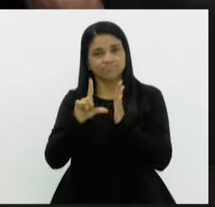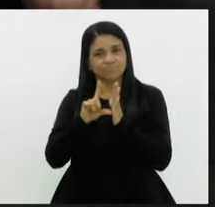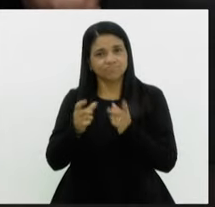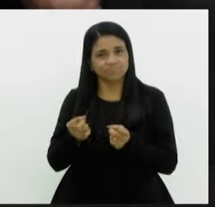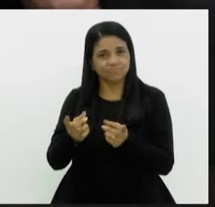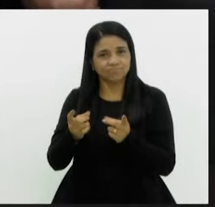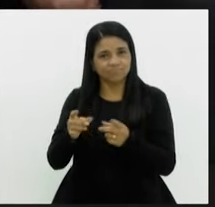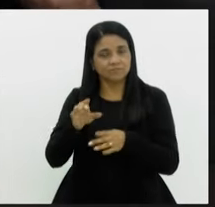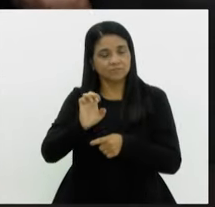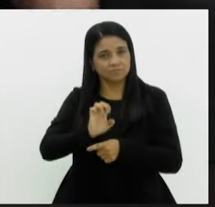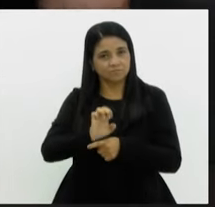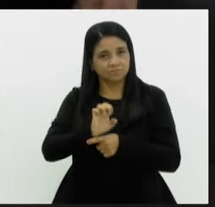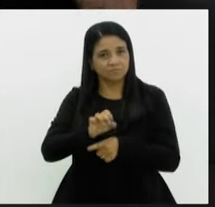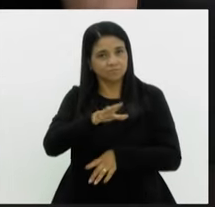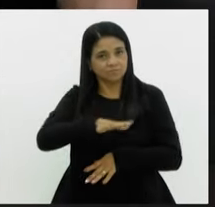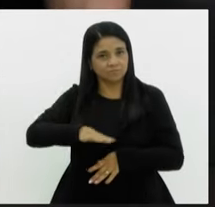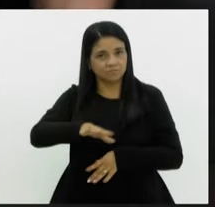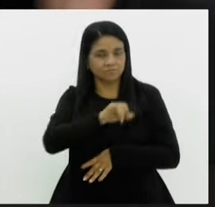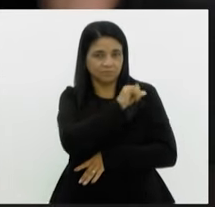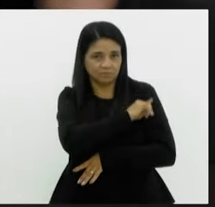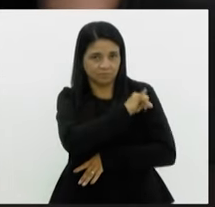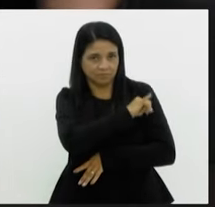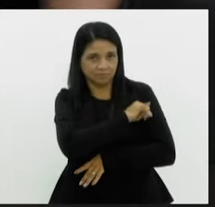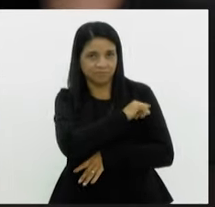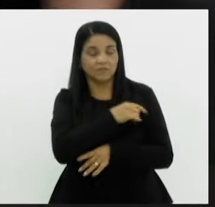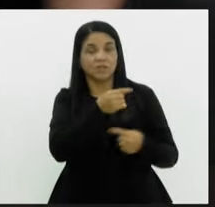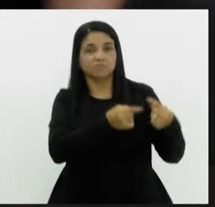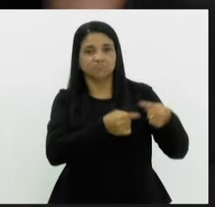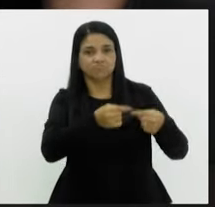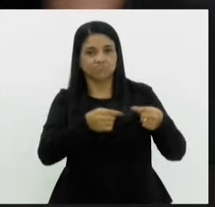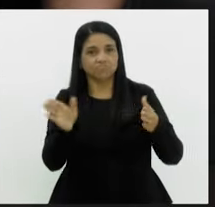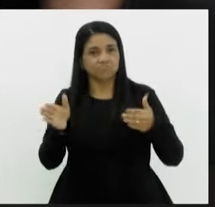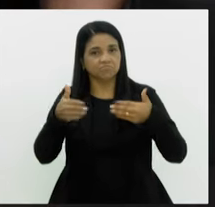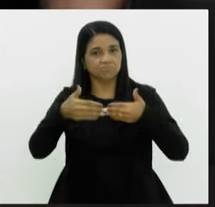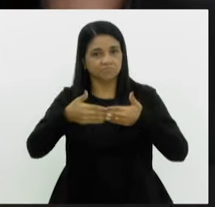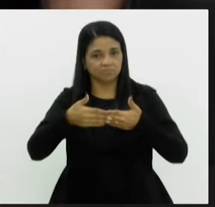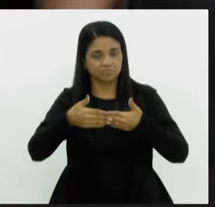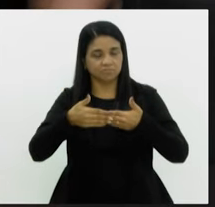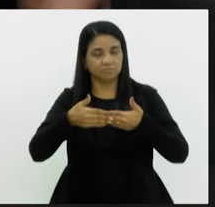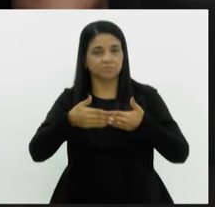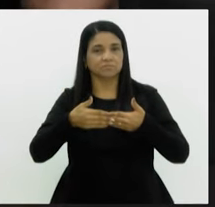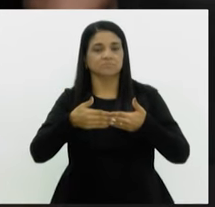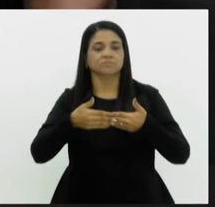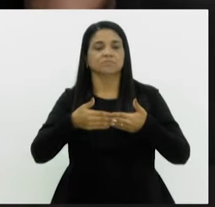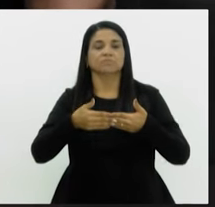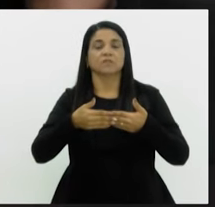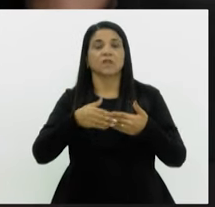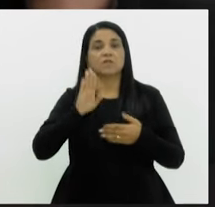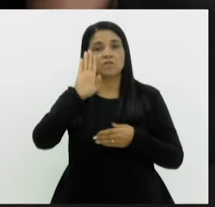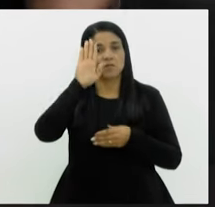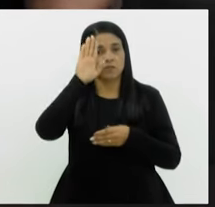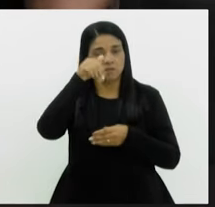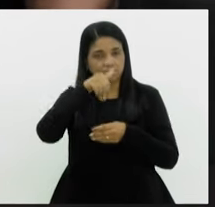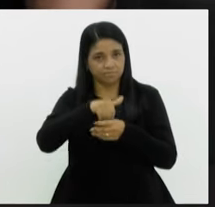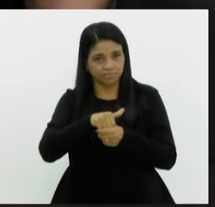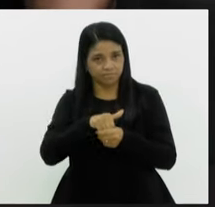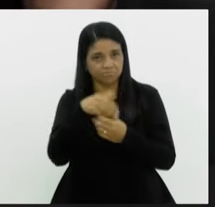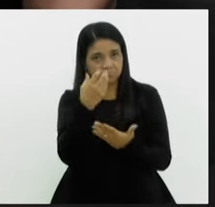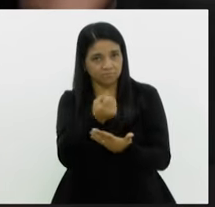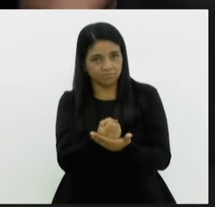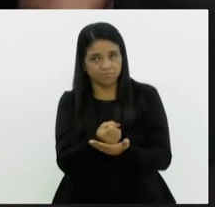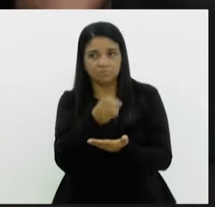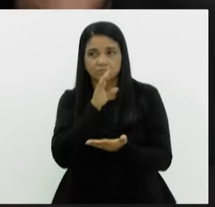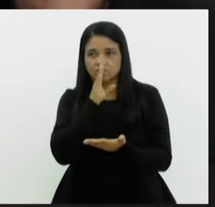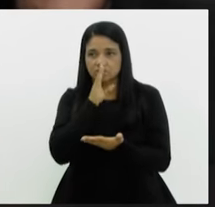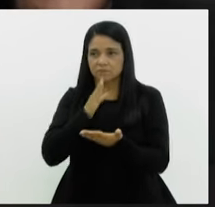do Estado do Rio de Janeiro. Em discussão, não havendo quem queira discutir, encerrada a discussão. Em votação, senhores que aprovam, permaneçam